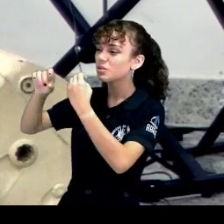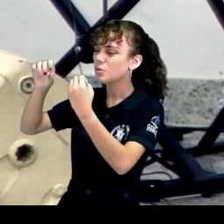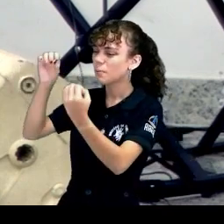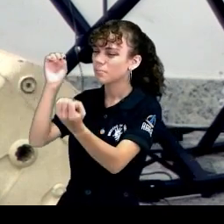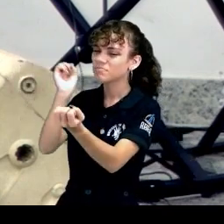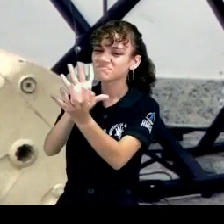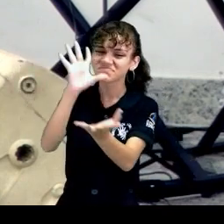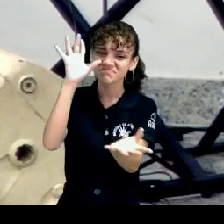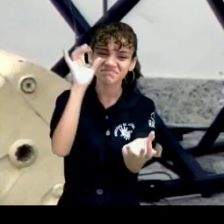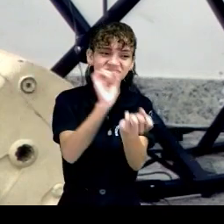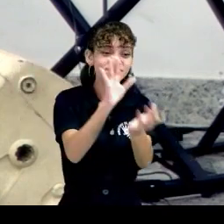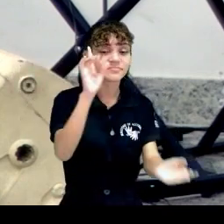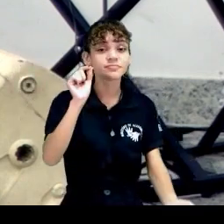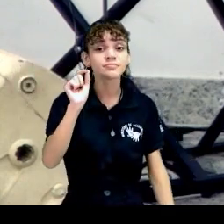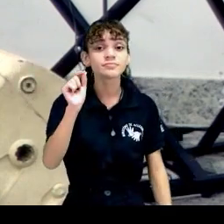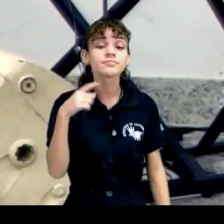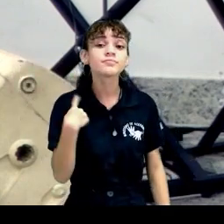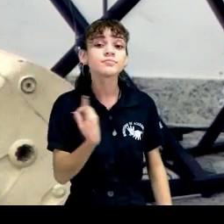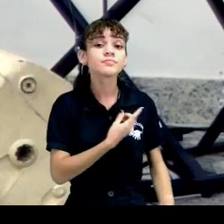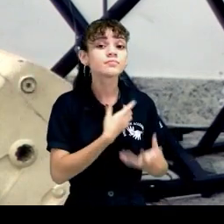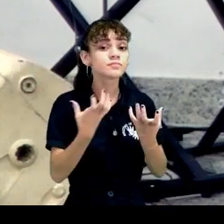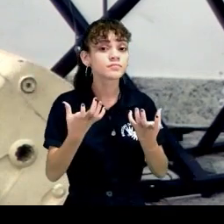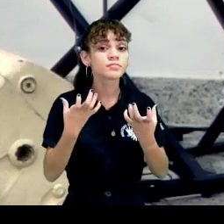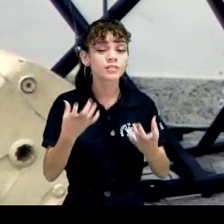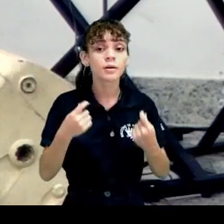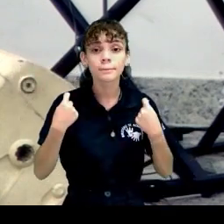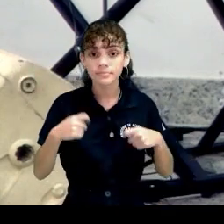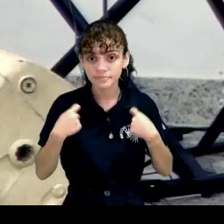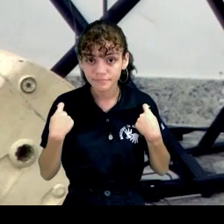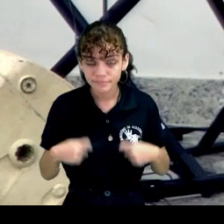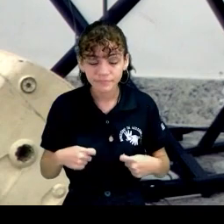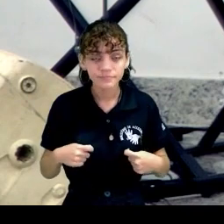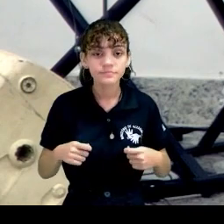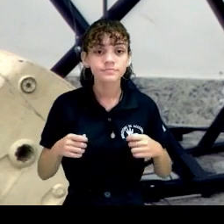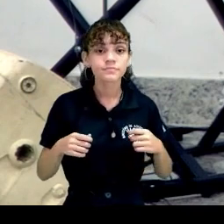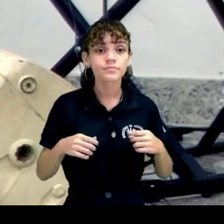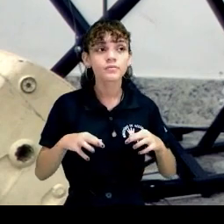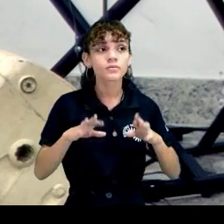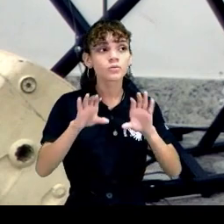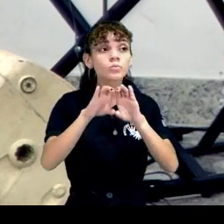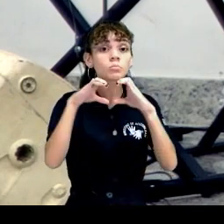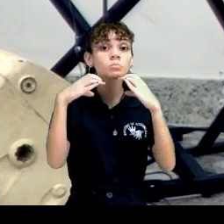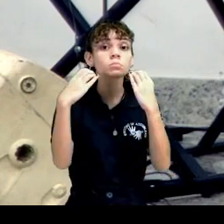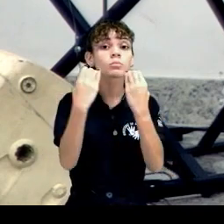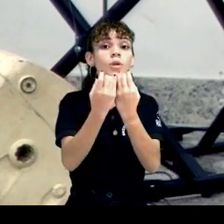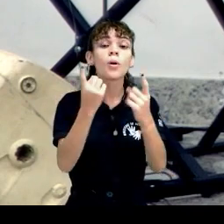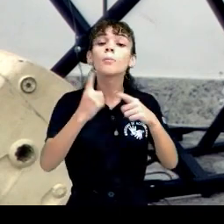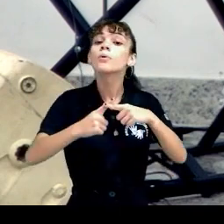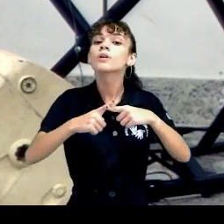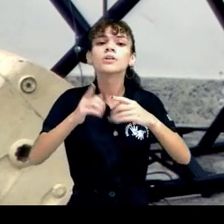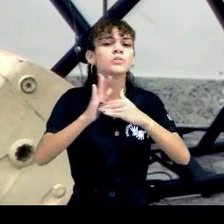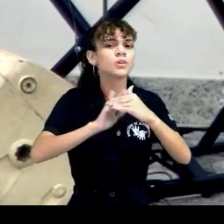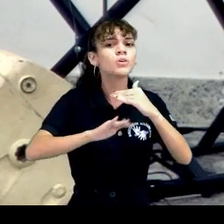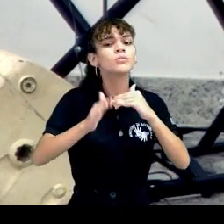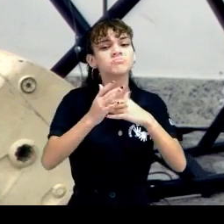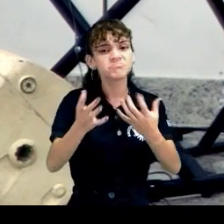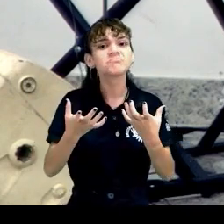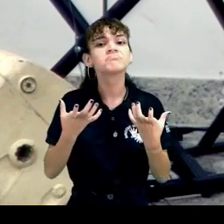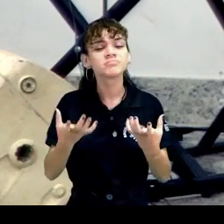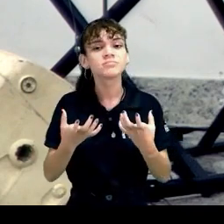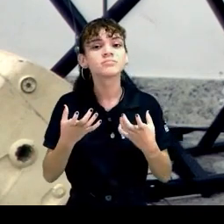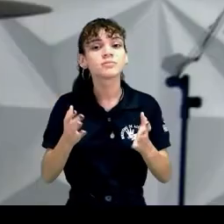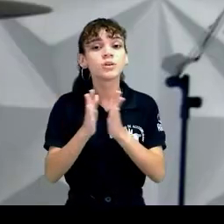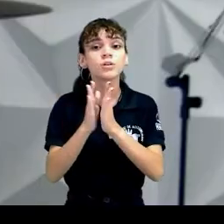receber. Todo mundo quer ter a sua oração atendida. Se é para clamar, pode colocar o meu nome que eu vou estar lá. Mas parece que na hora da